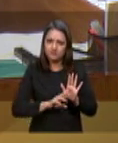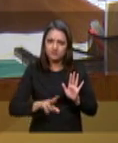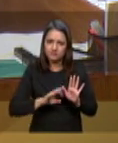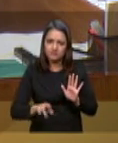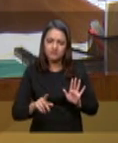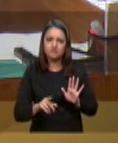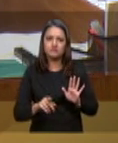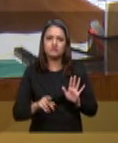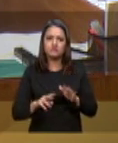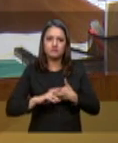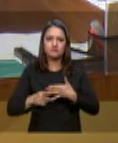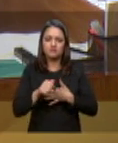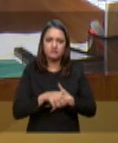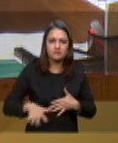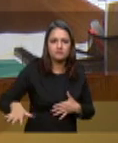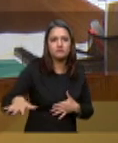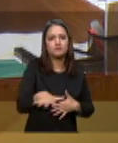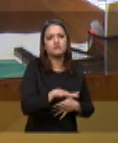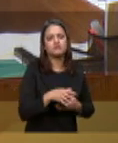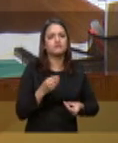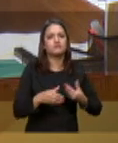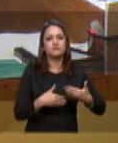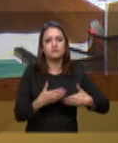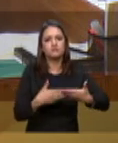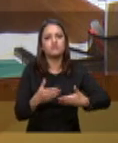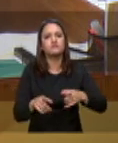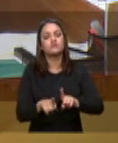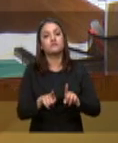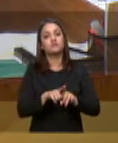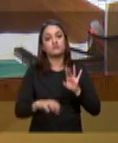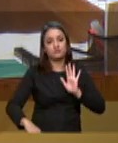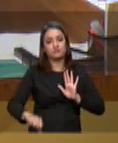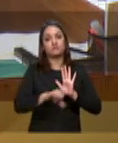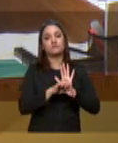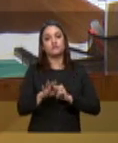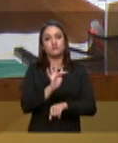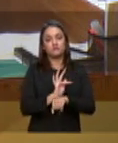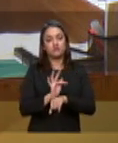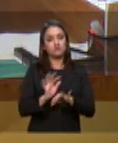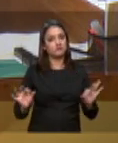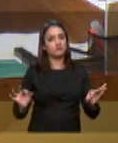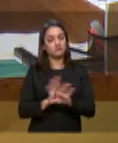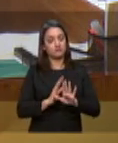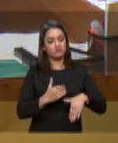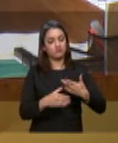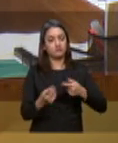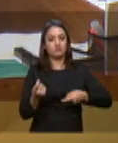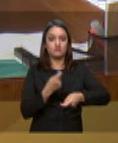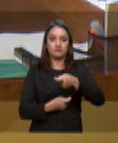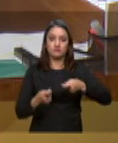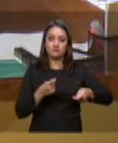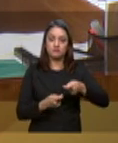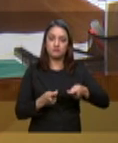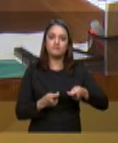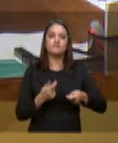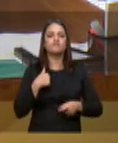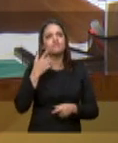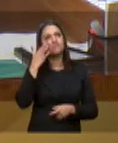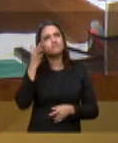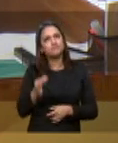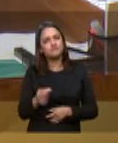conferir, enquanto condição de procedibilidade também para os crimes formais, o término do processo administrativo, compreendo se a